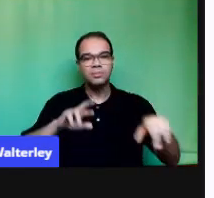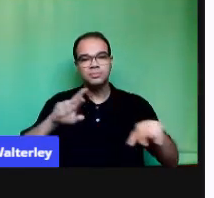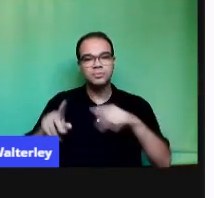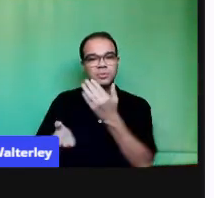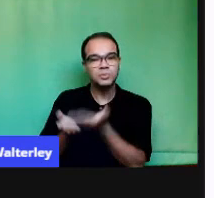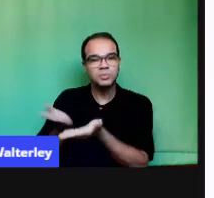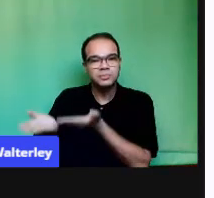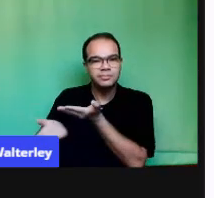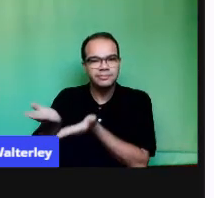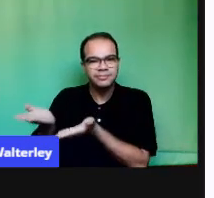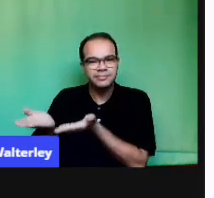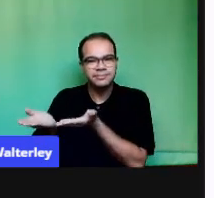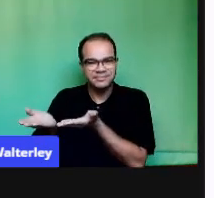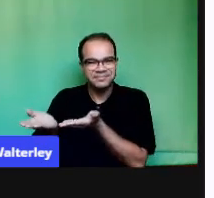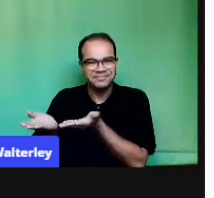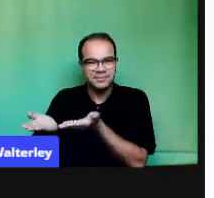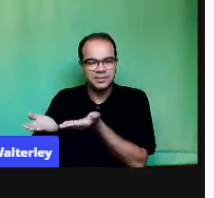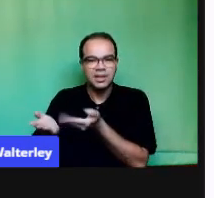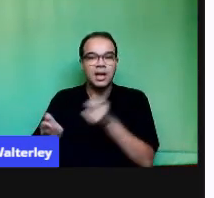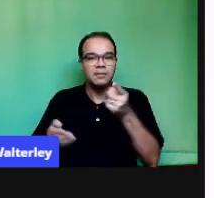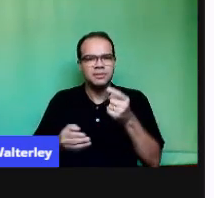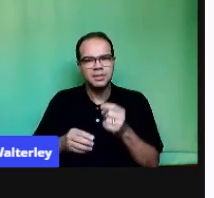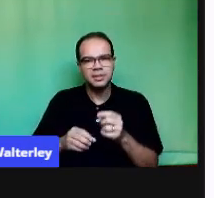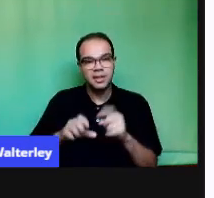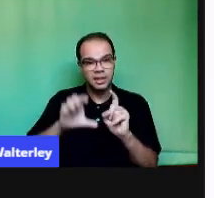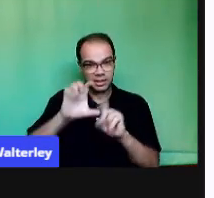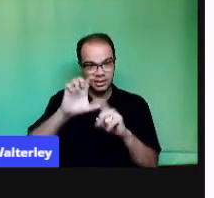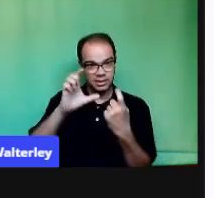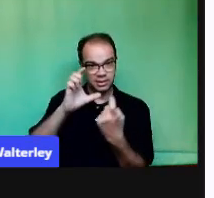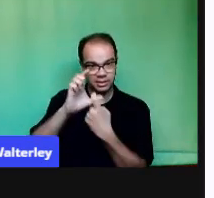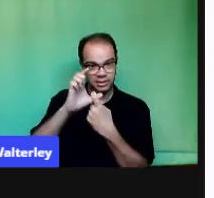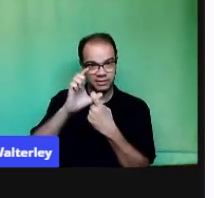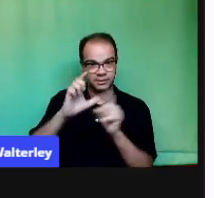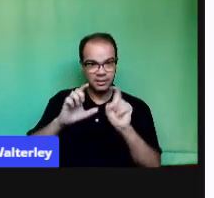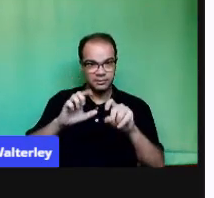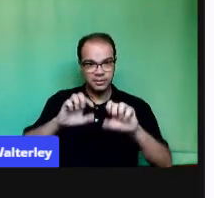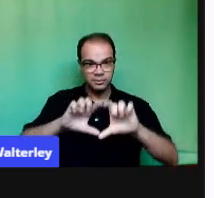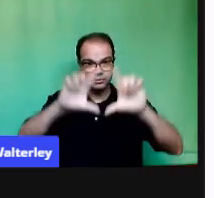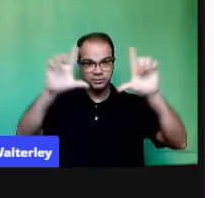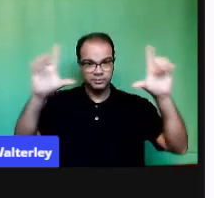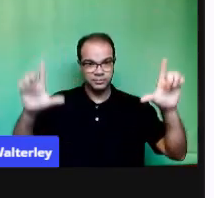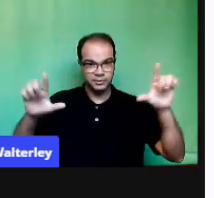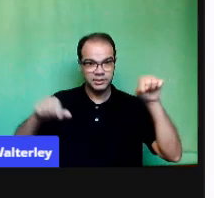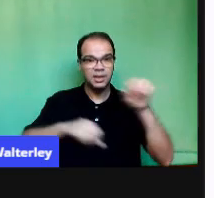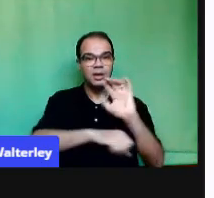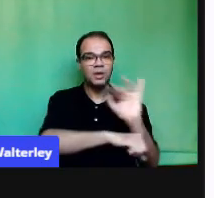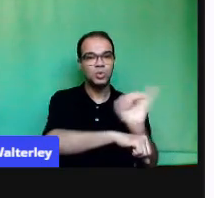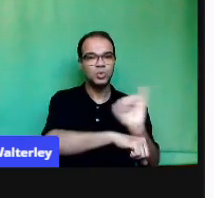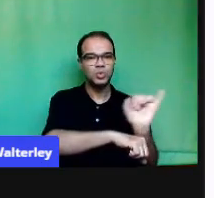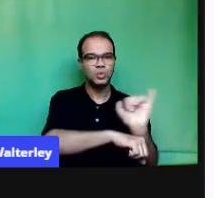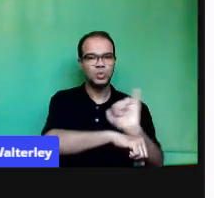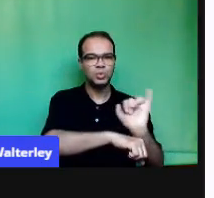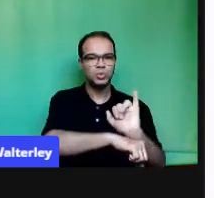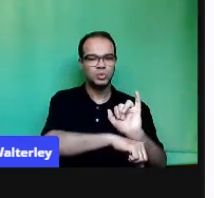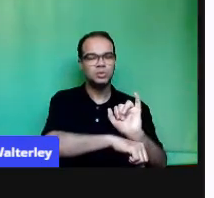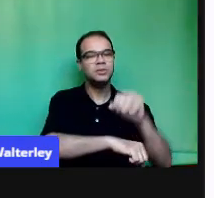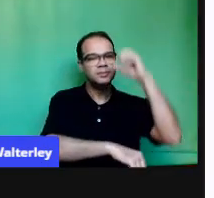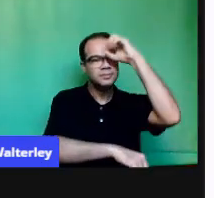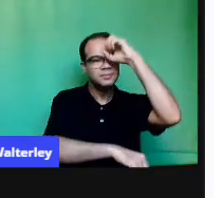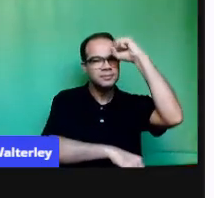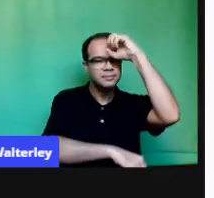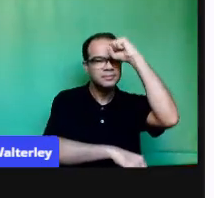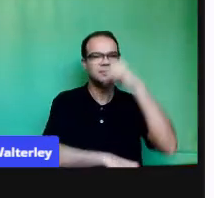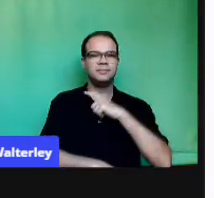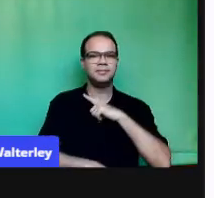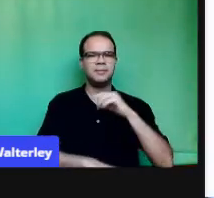esclarecer e trazer mais informações. Esse material está livre no YouTube e vocês vão poder acessar, tá?